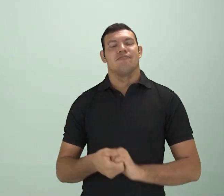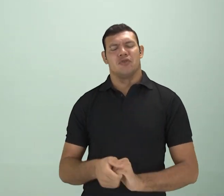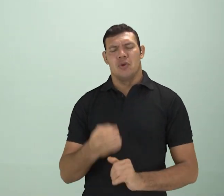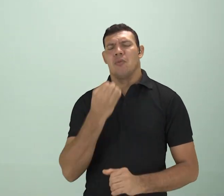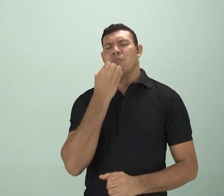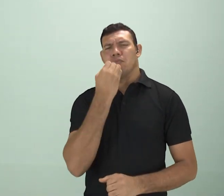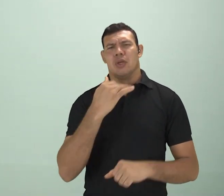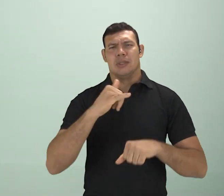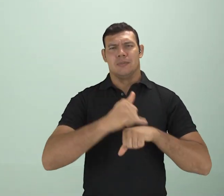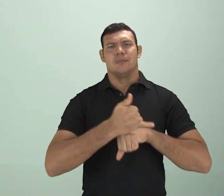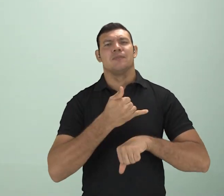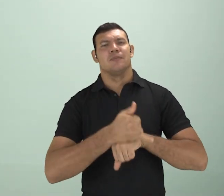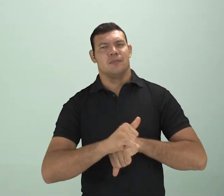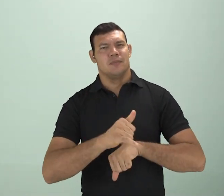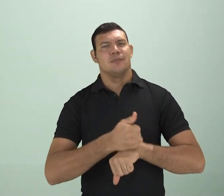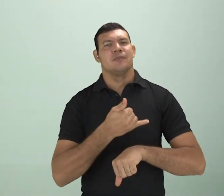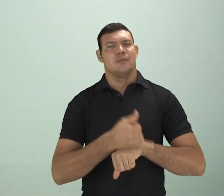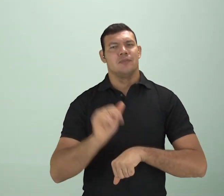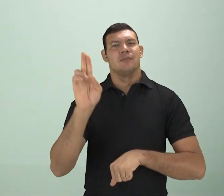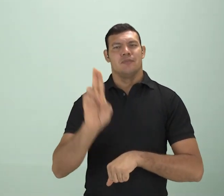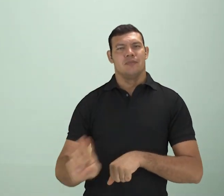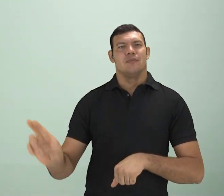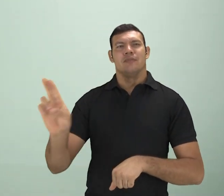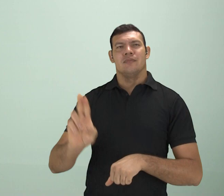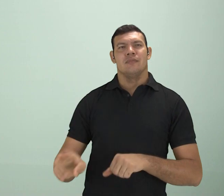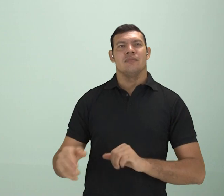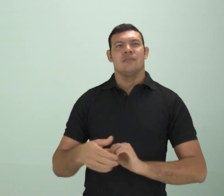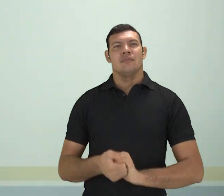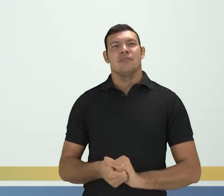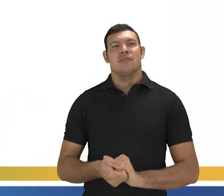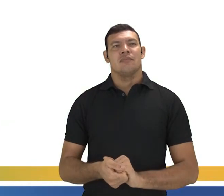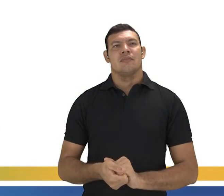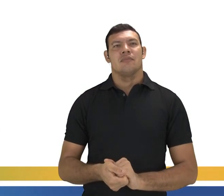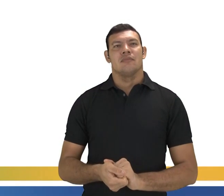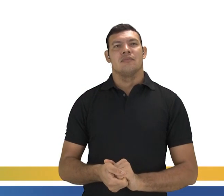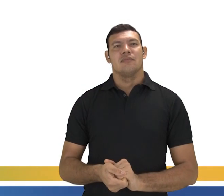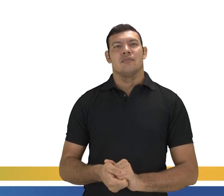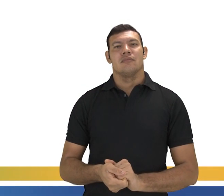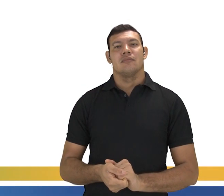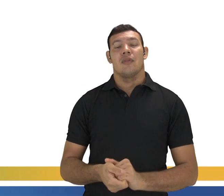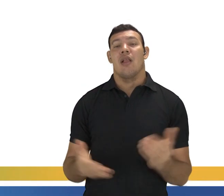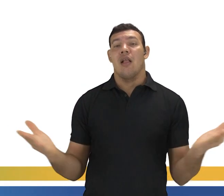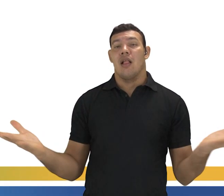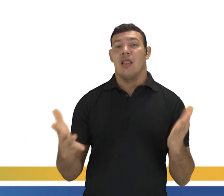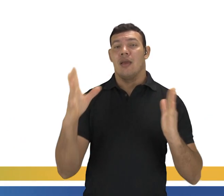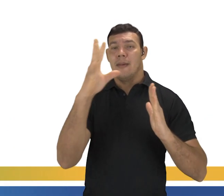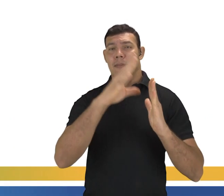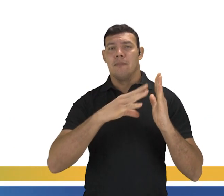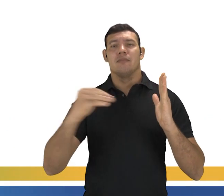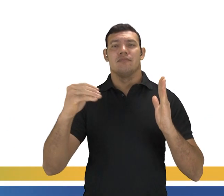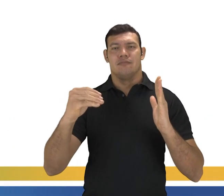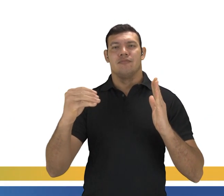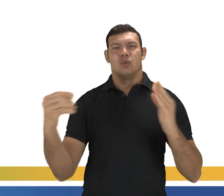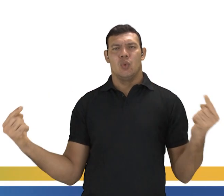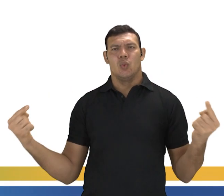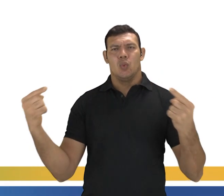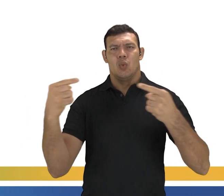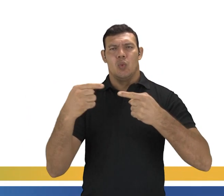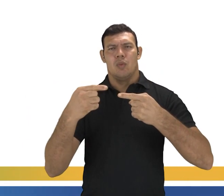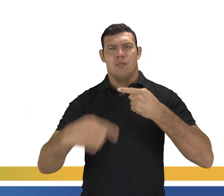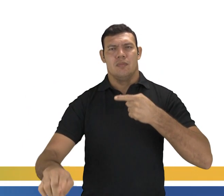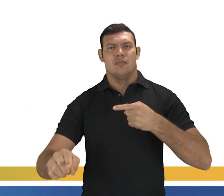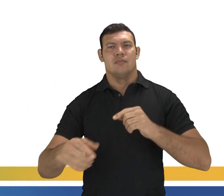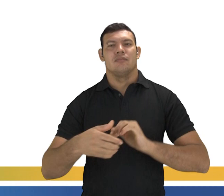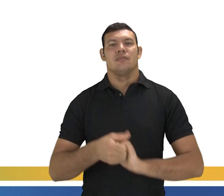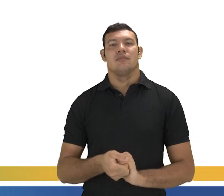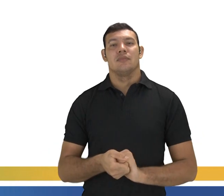bem nesse tipo de estratégia argumentativa. Vejamos então mais um modelo, agora o modelo de estratégia de contraposição,